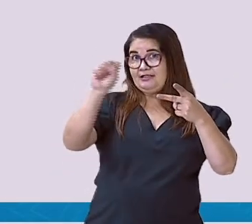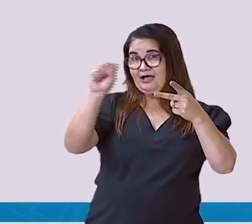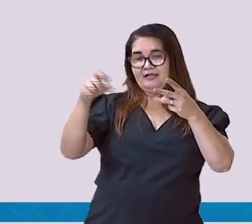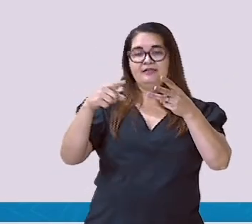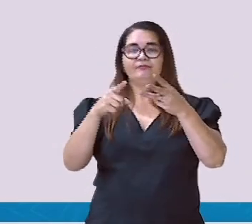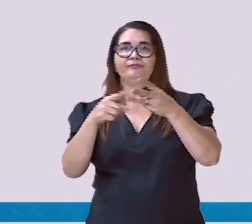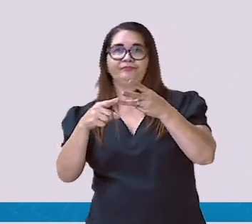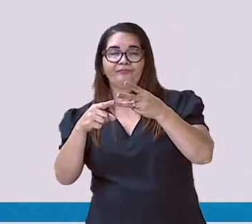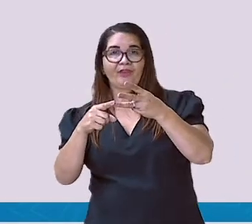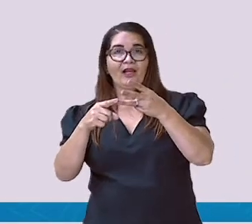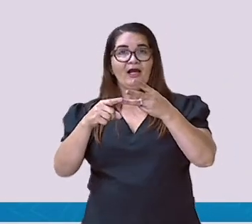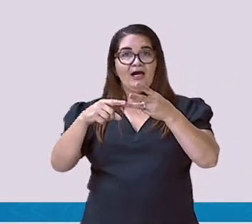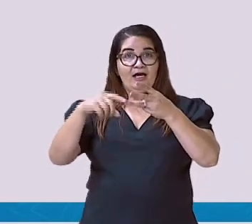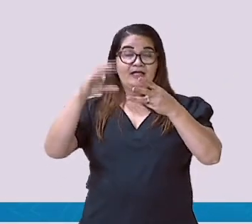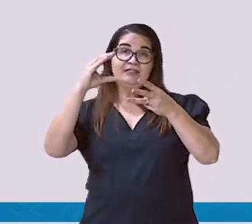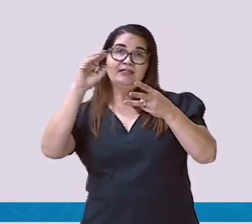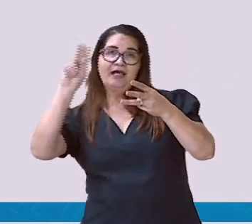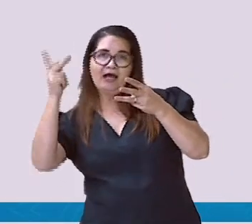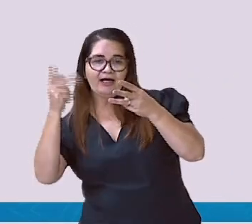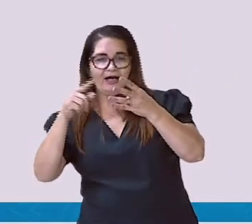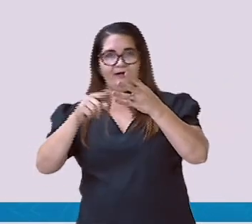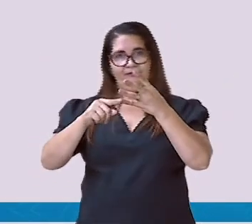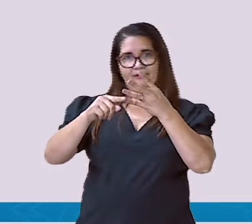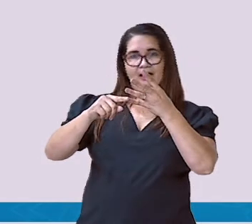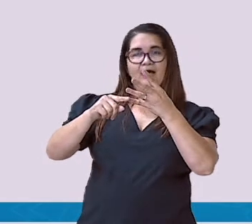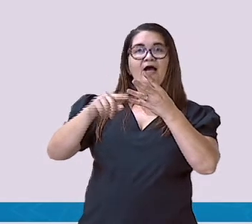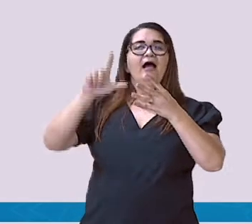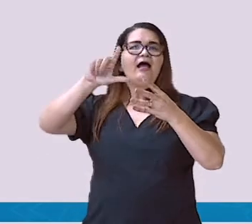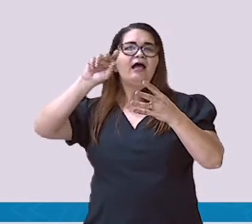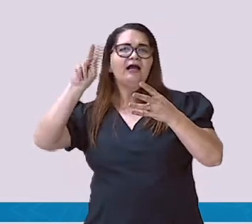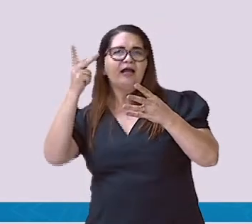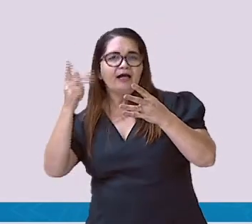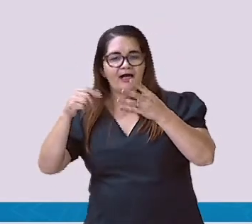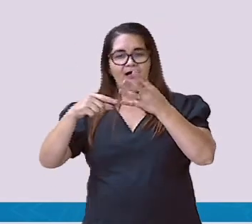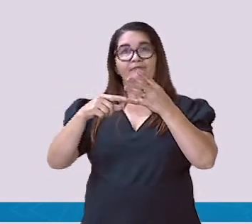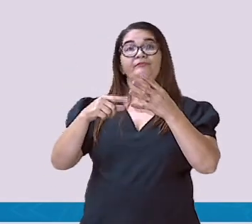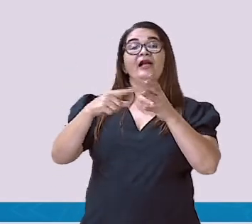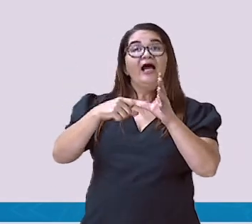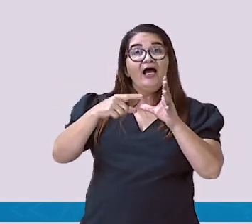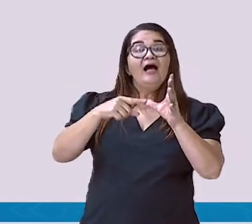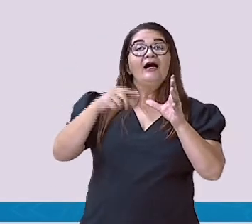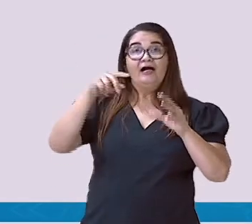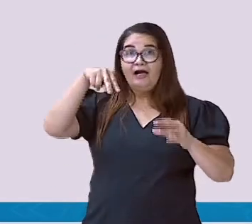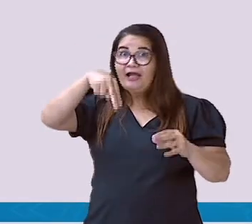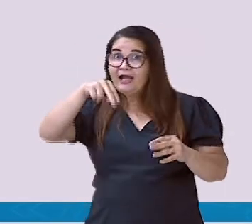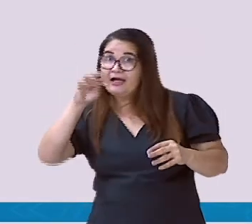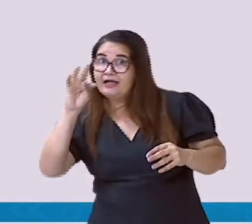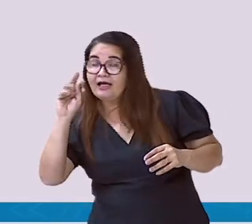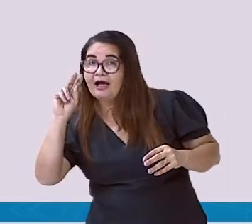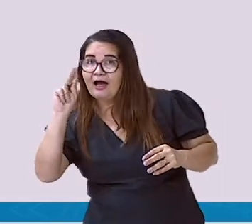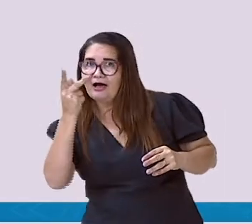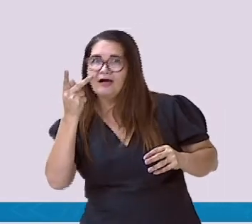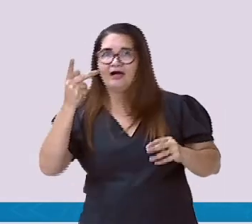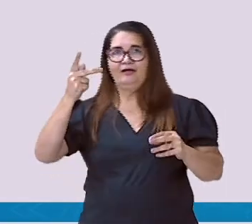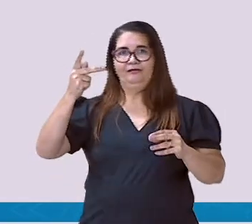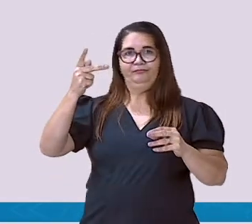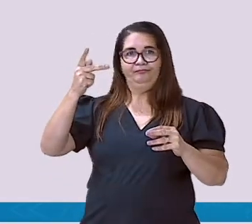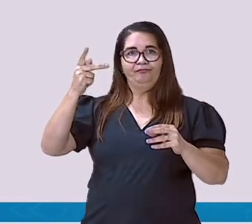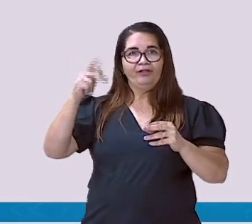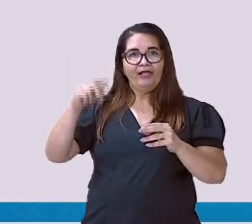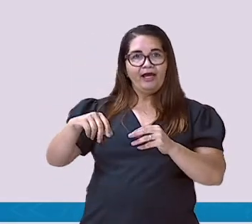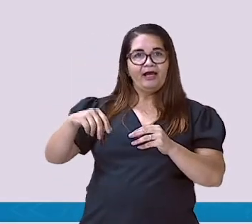CH, LH, NH, QU e GU, quando eu